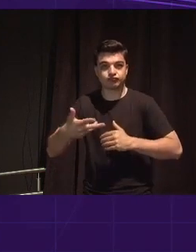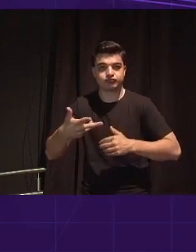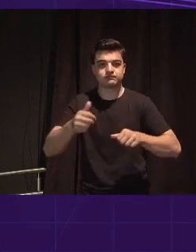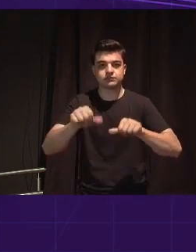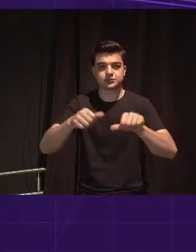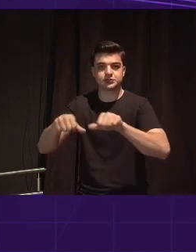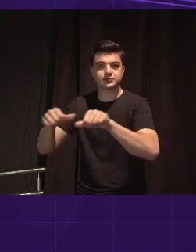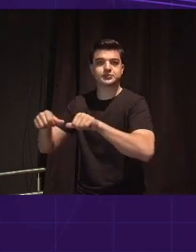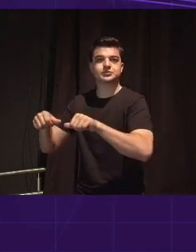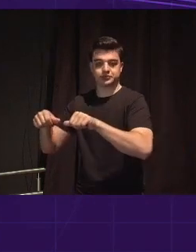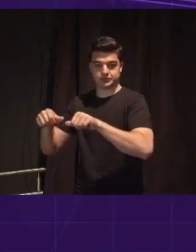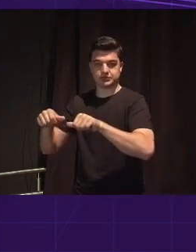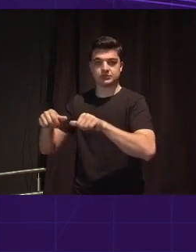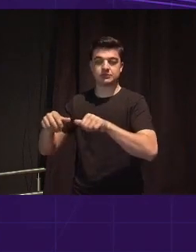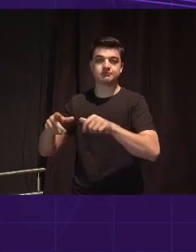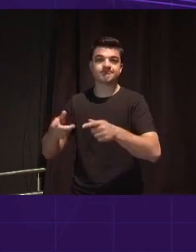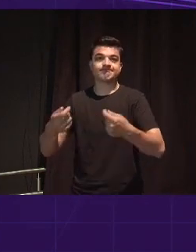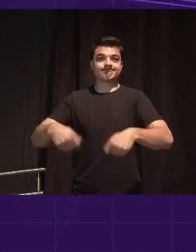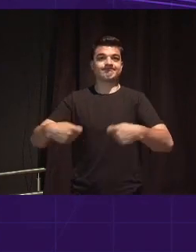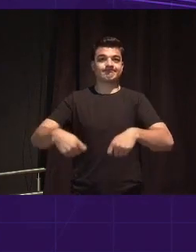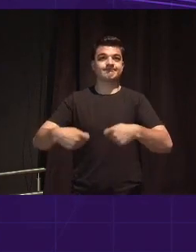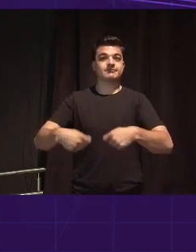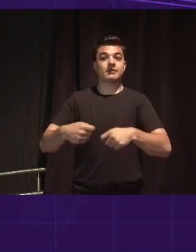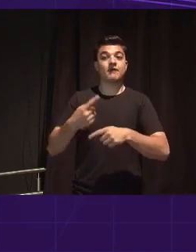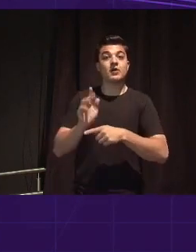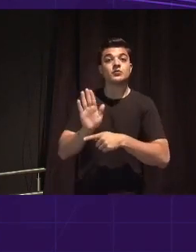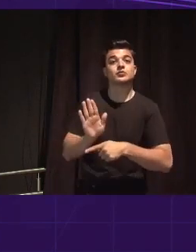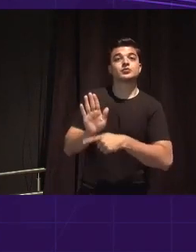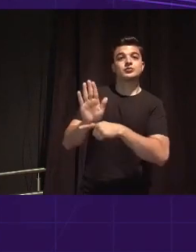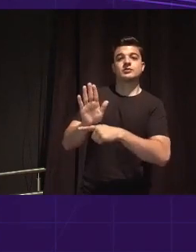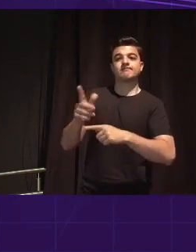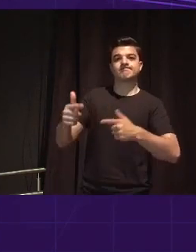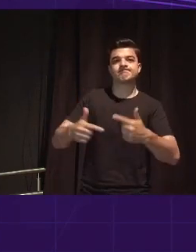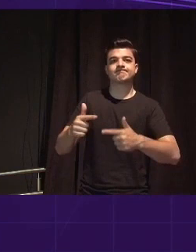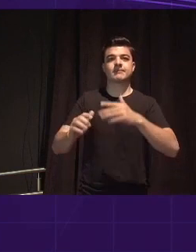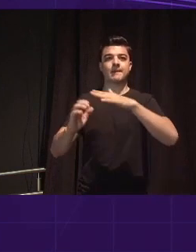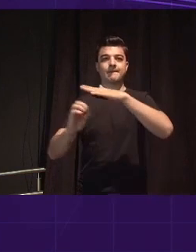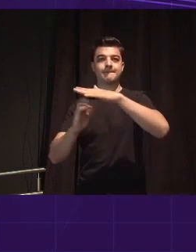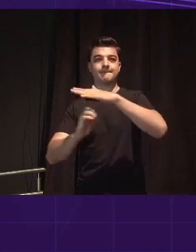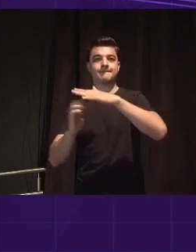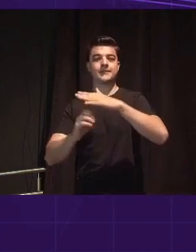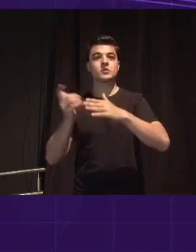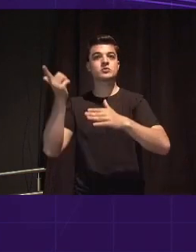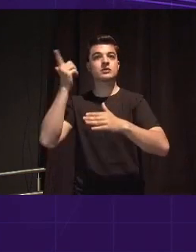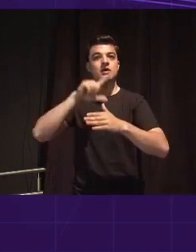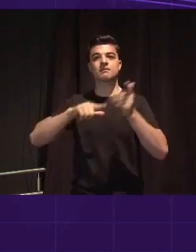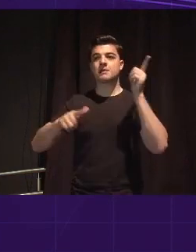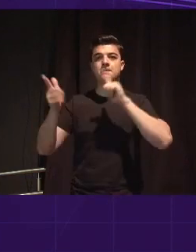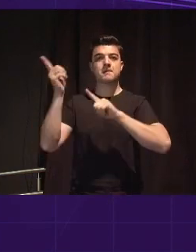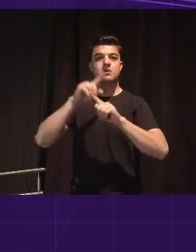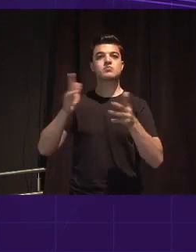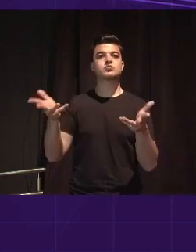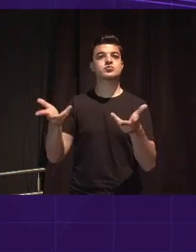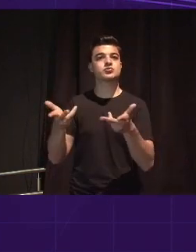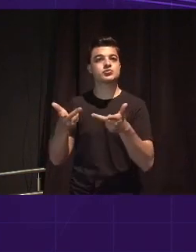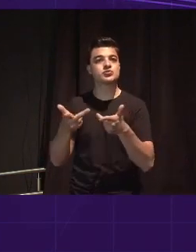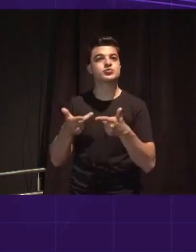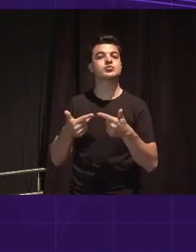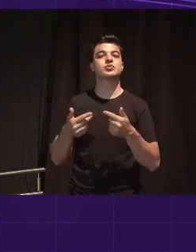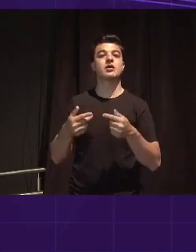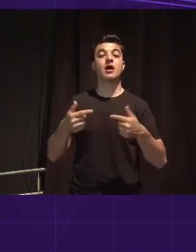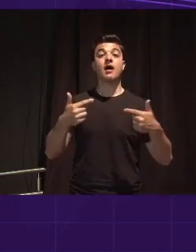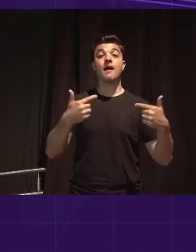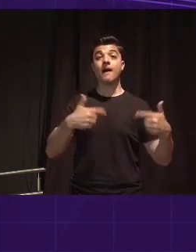mudar a mindset, trazer muito mais uma eficácia com transparência, uma